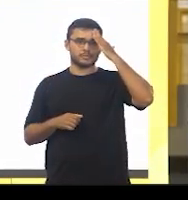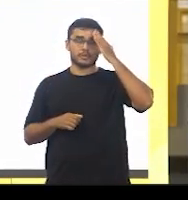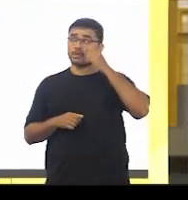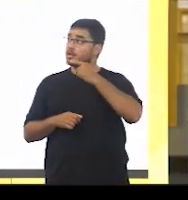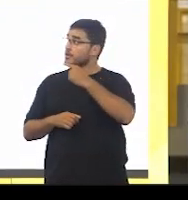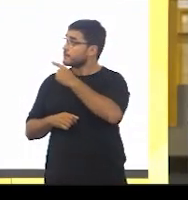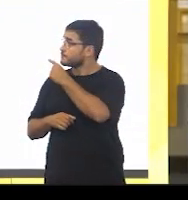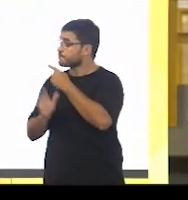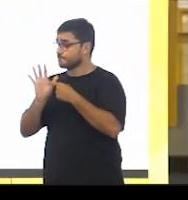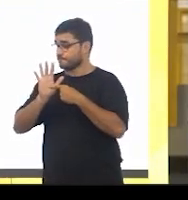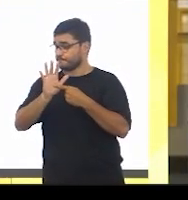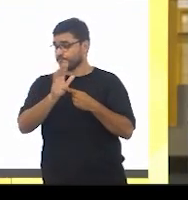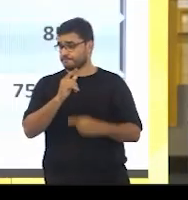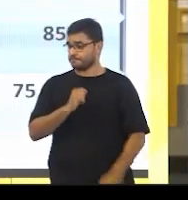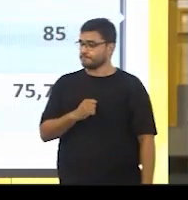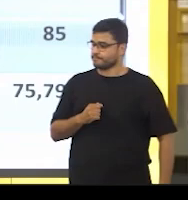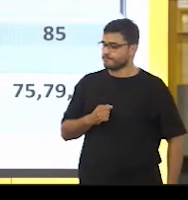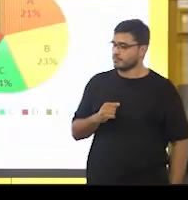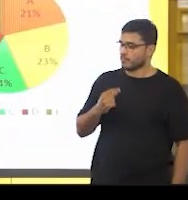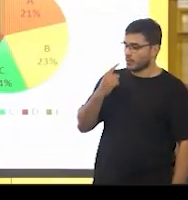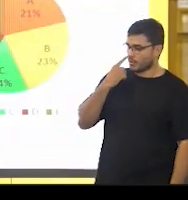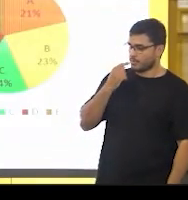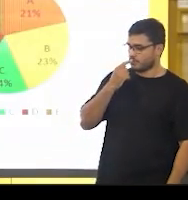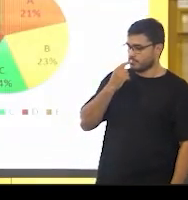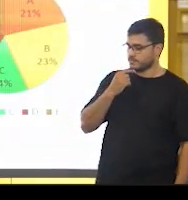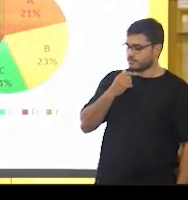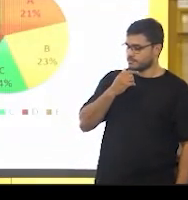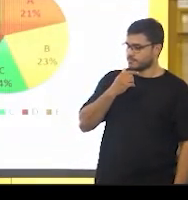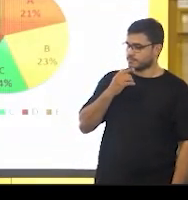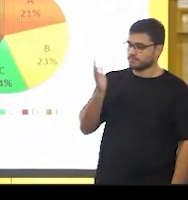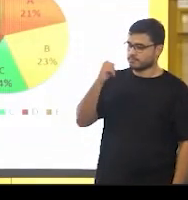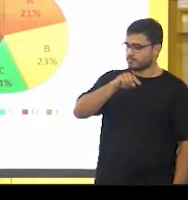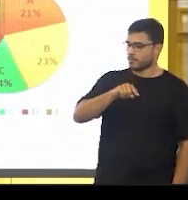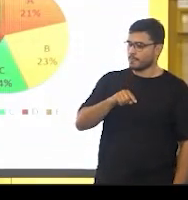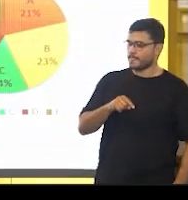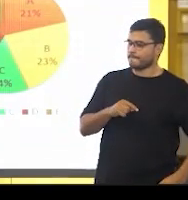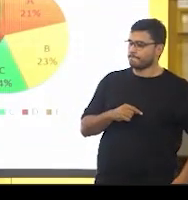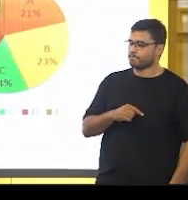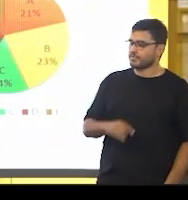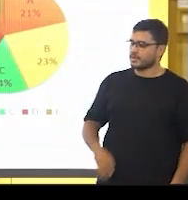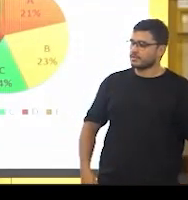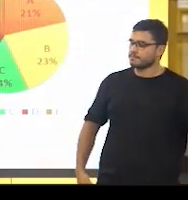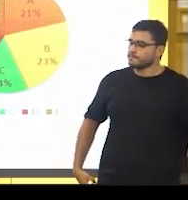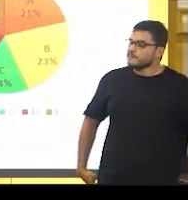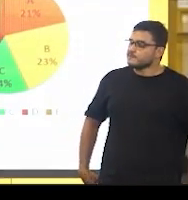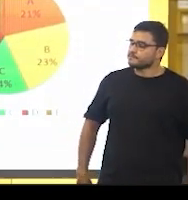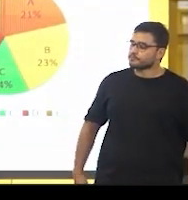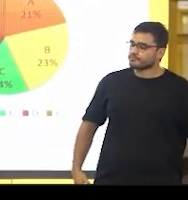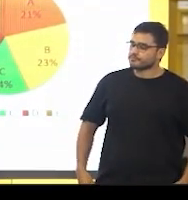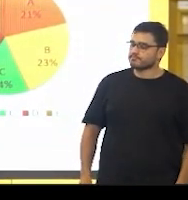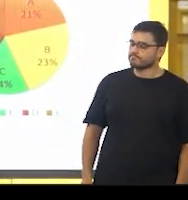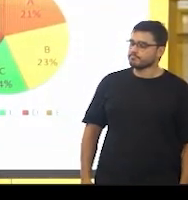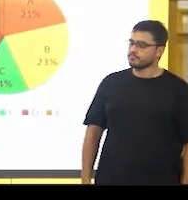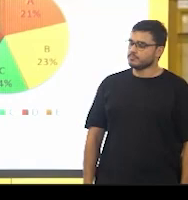em consideração, tá? E aqui, pessoal, o que é que diz, por